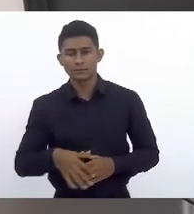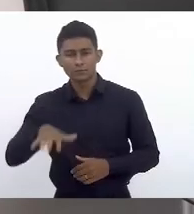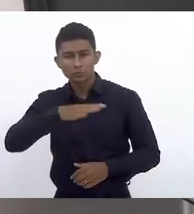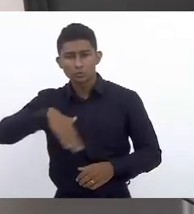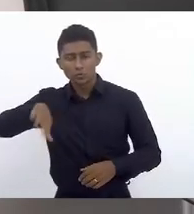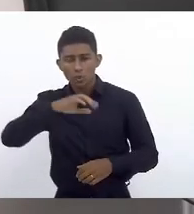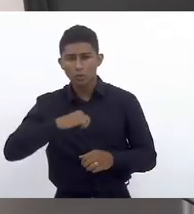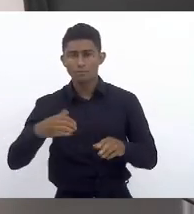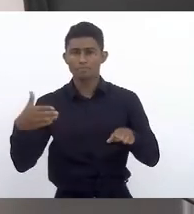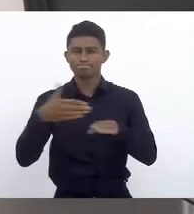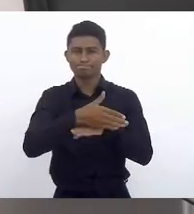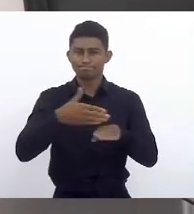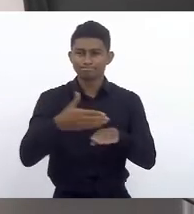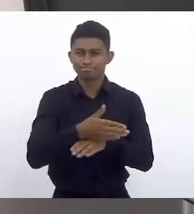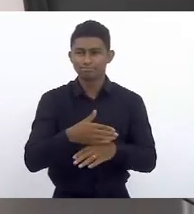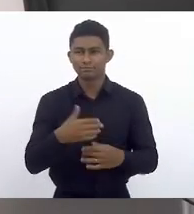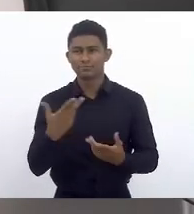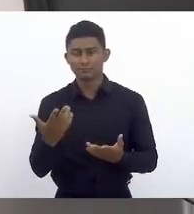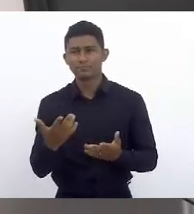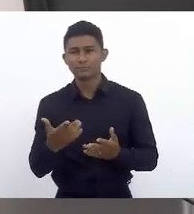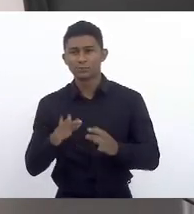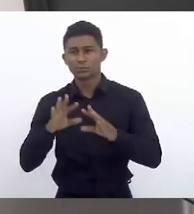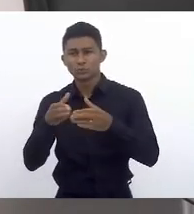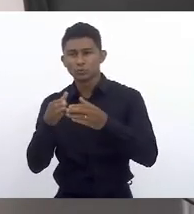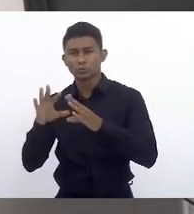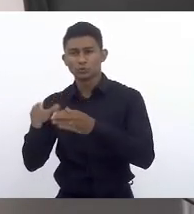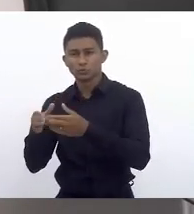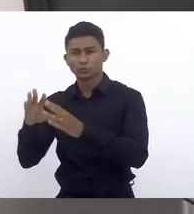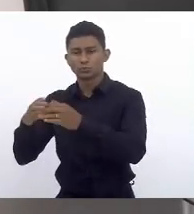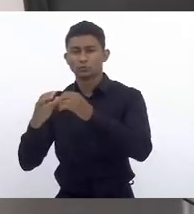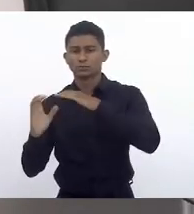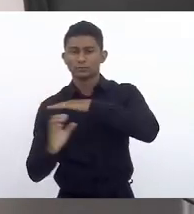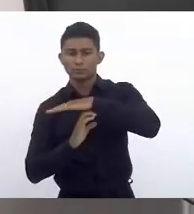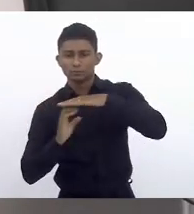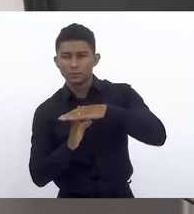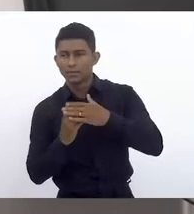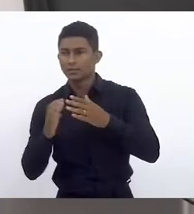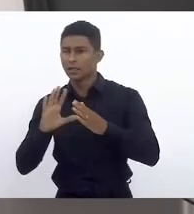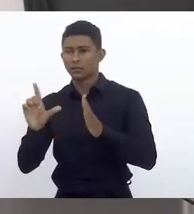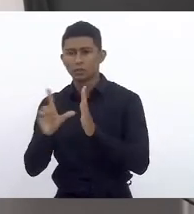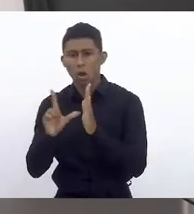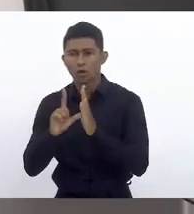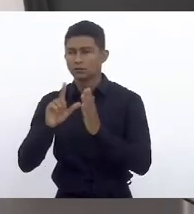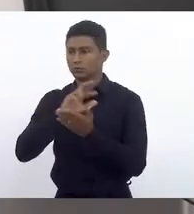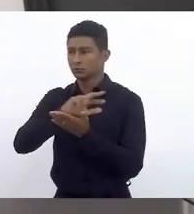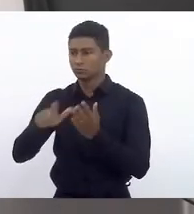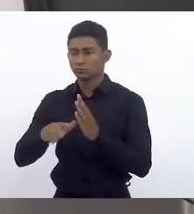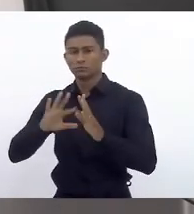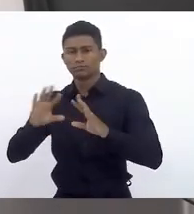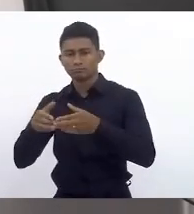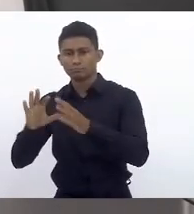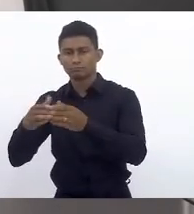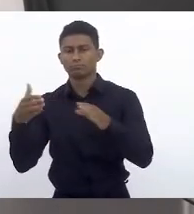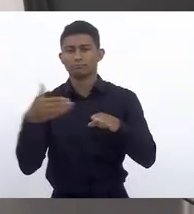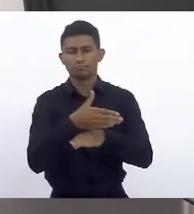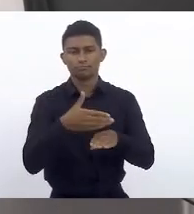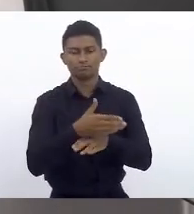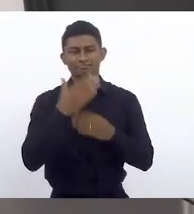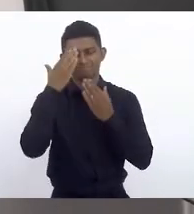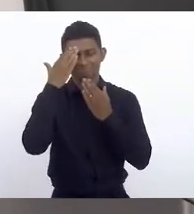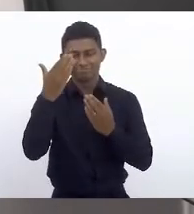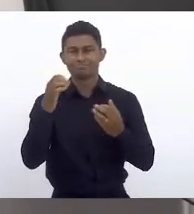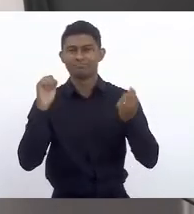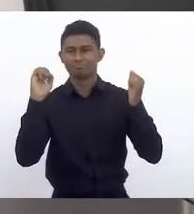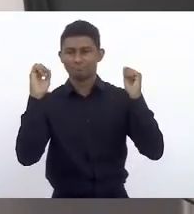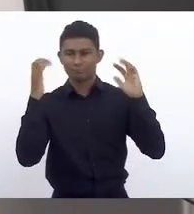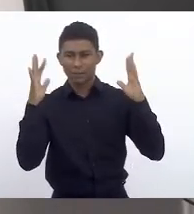todos, das associações de classes, das empresas, do comércio, de todos. Agradecer mais uma vez, parabenizar